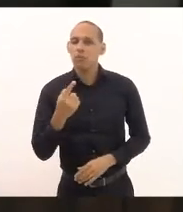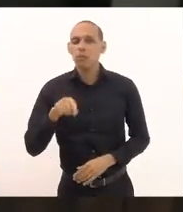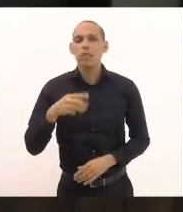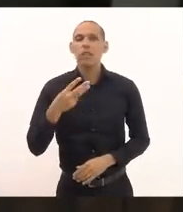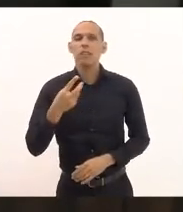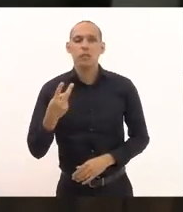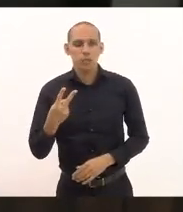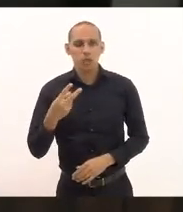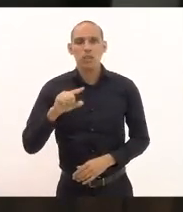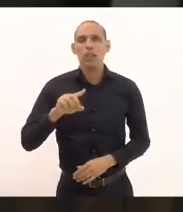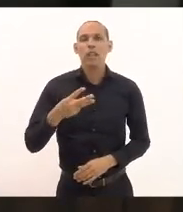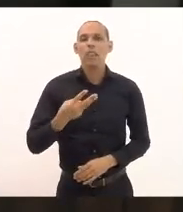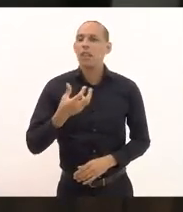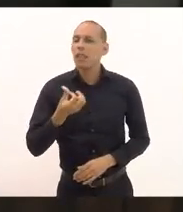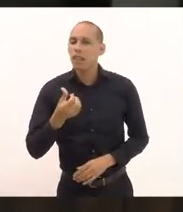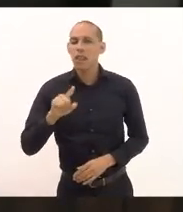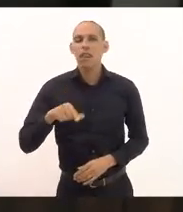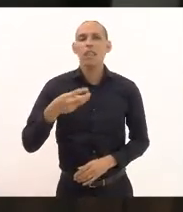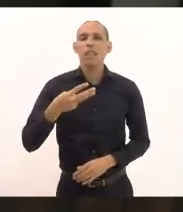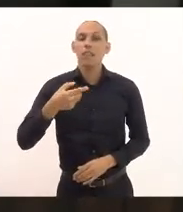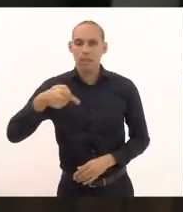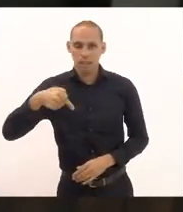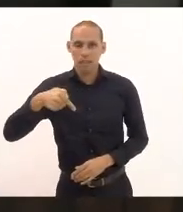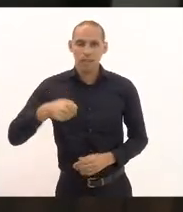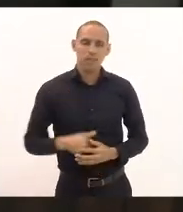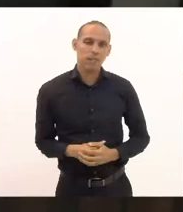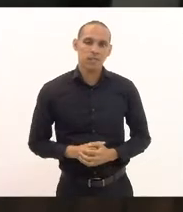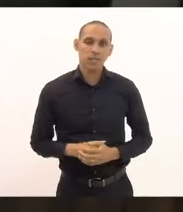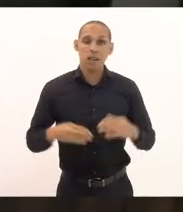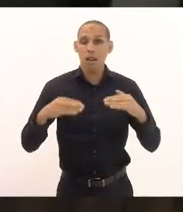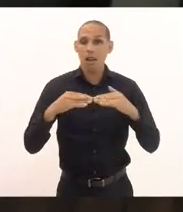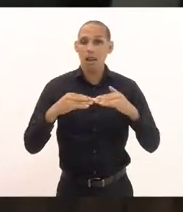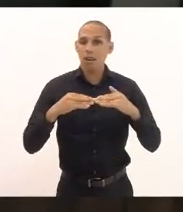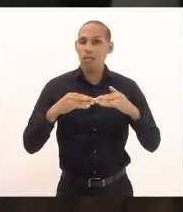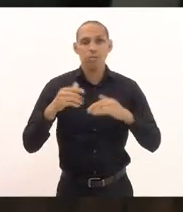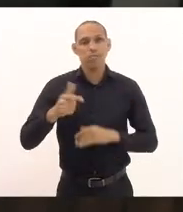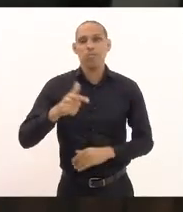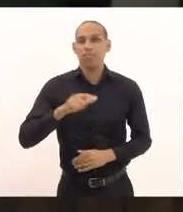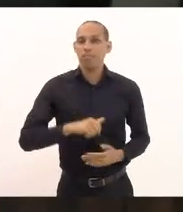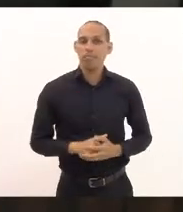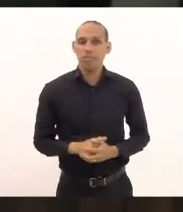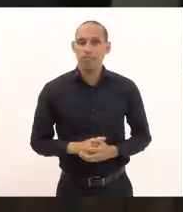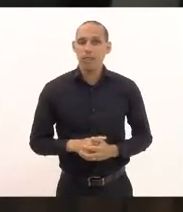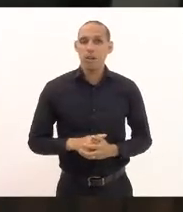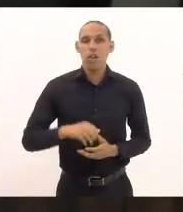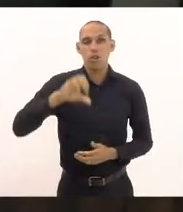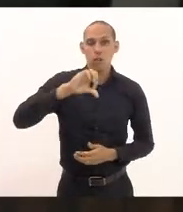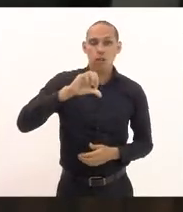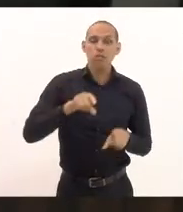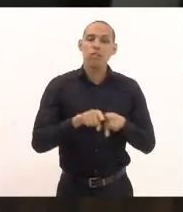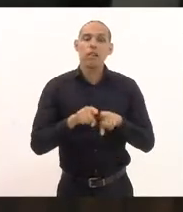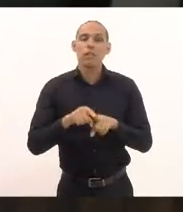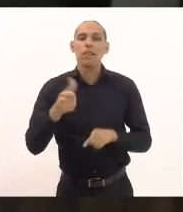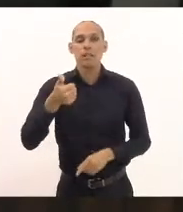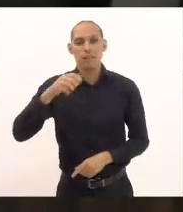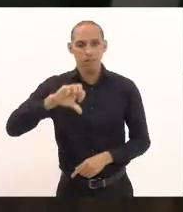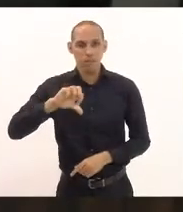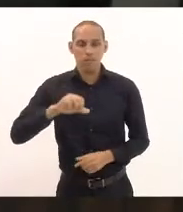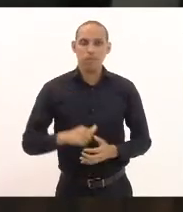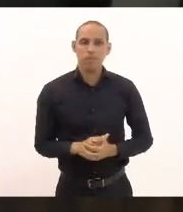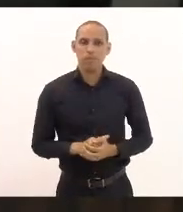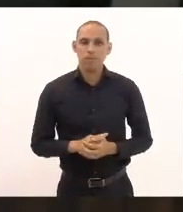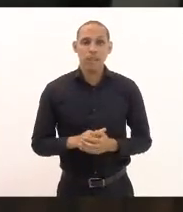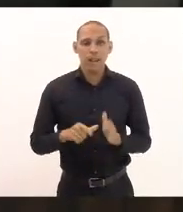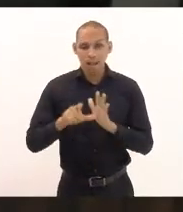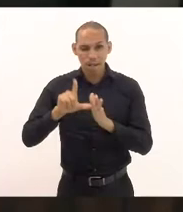32, 36, 37. Sem acordo, como eu já disse, o 9º e o 19º. Antes de nós